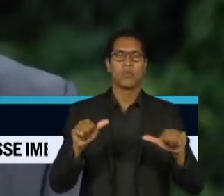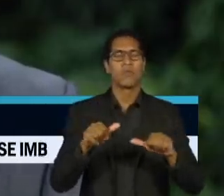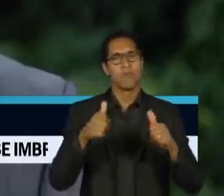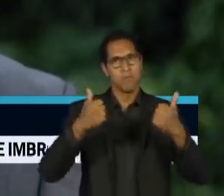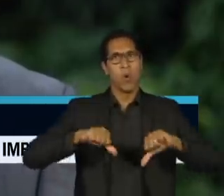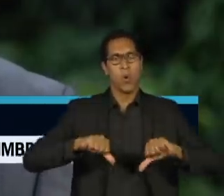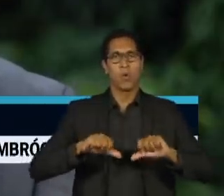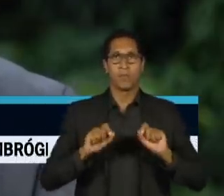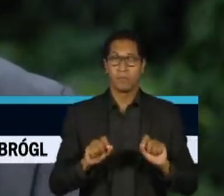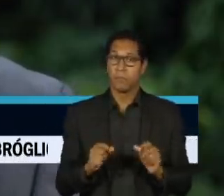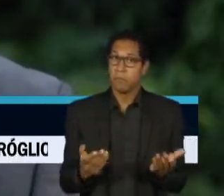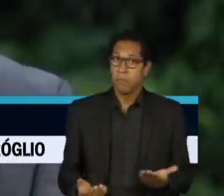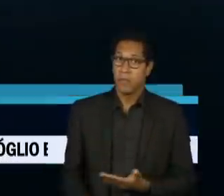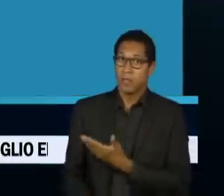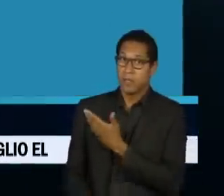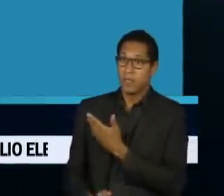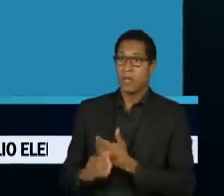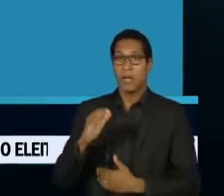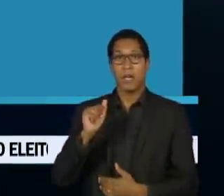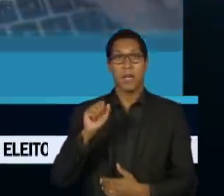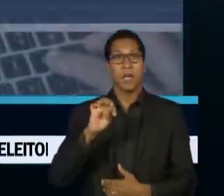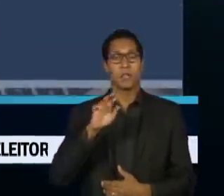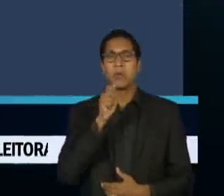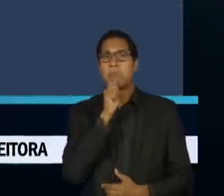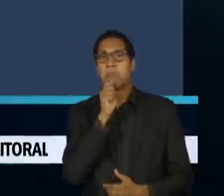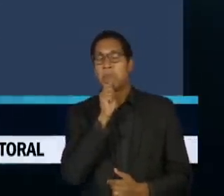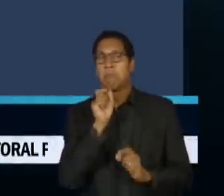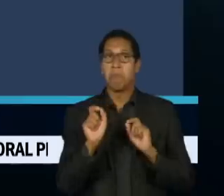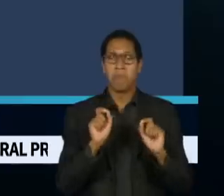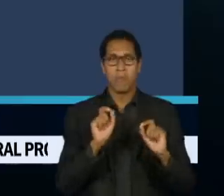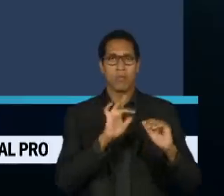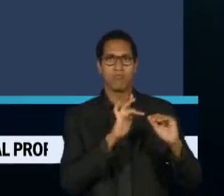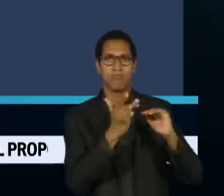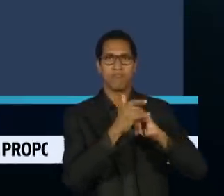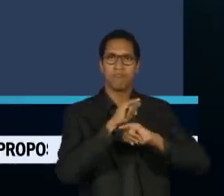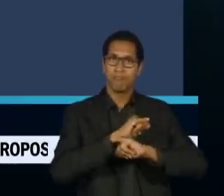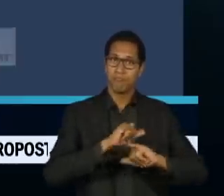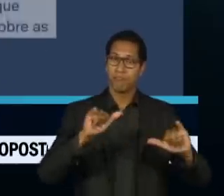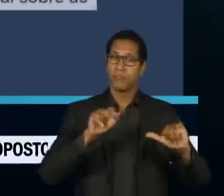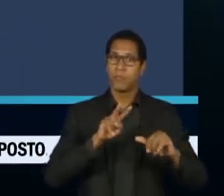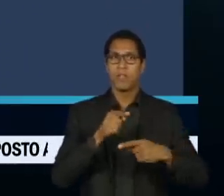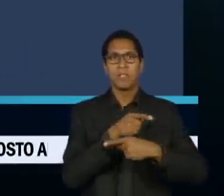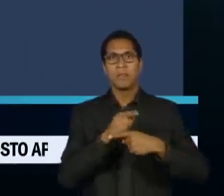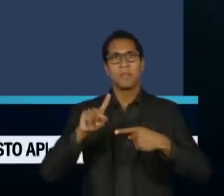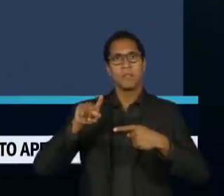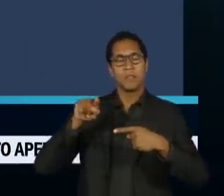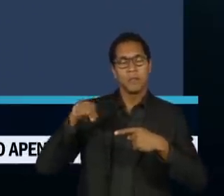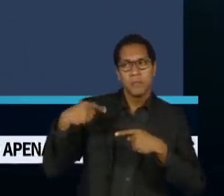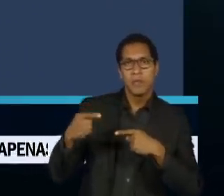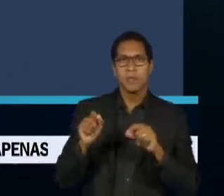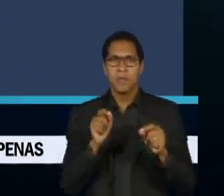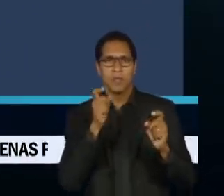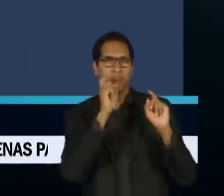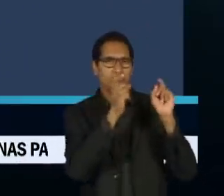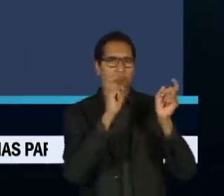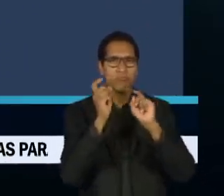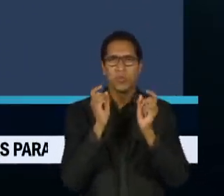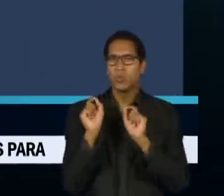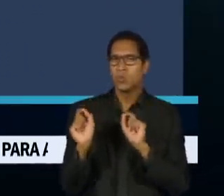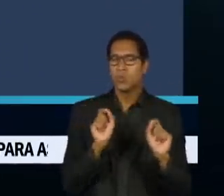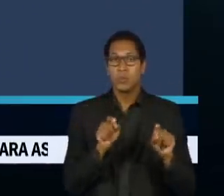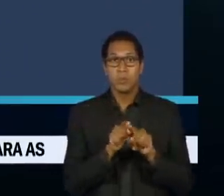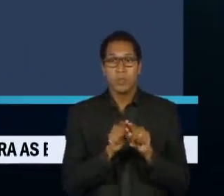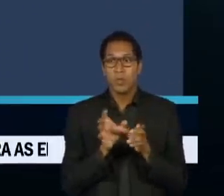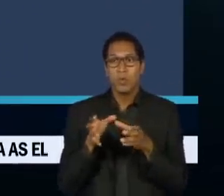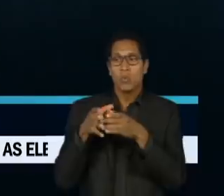decisão ainda não está tomada. Numa rede social, ele afirmou que vai se reunir na próxima semana para discutir a ideia com técnicos da saúde do estado e